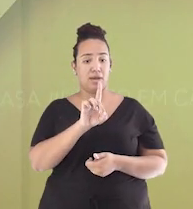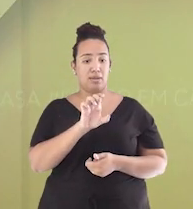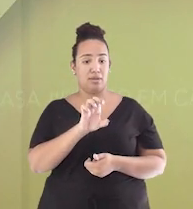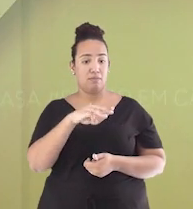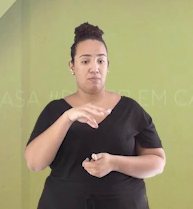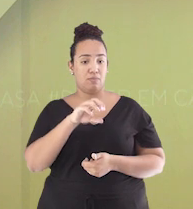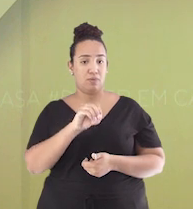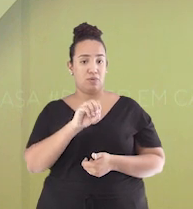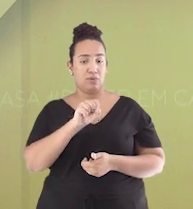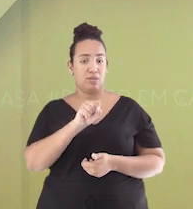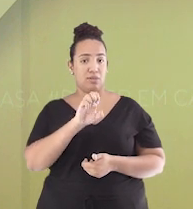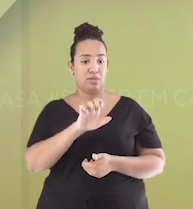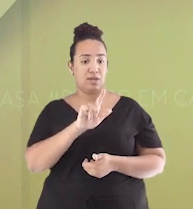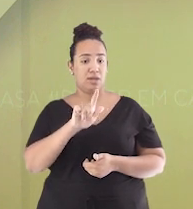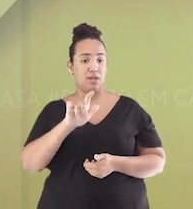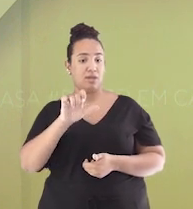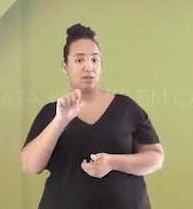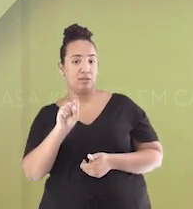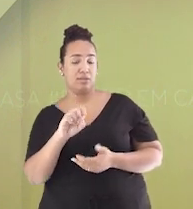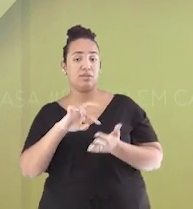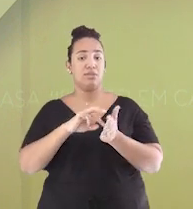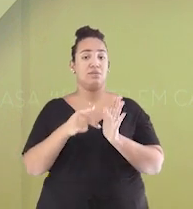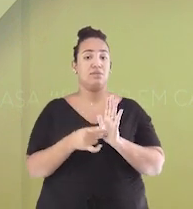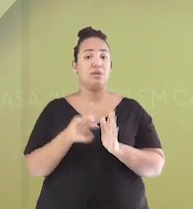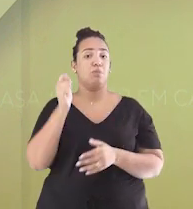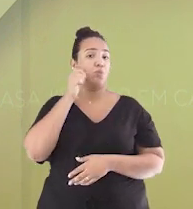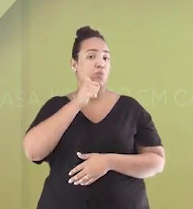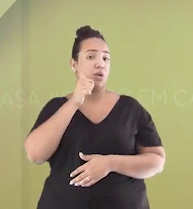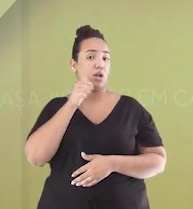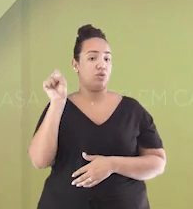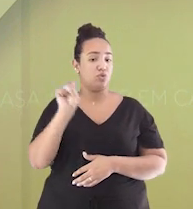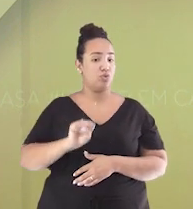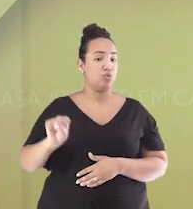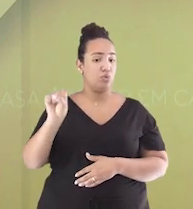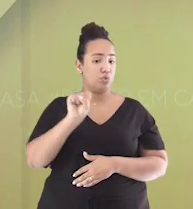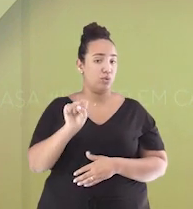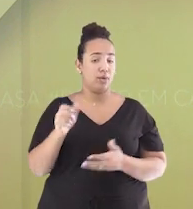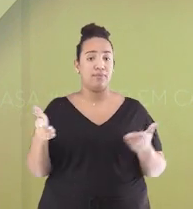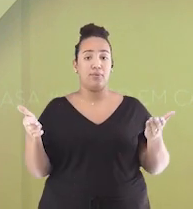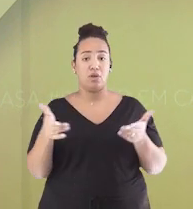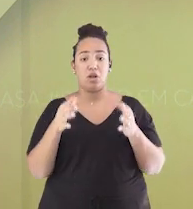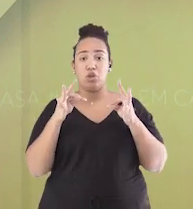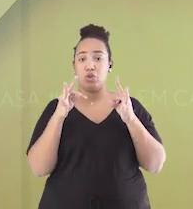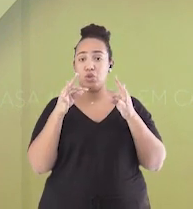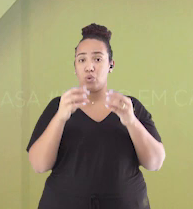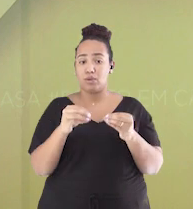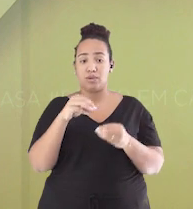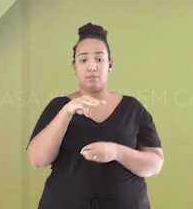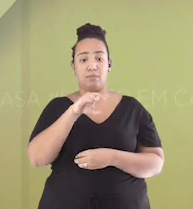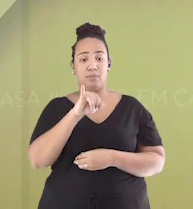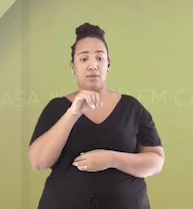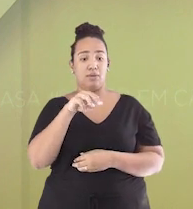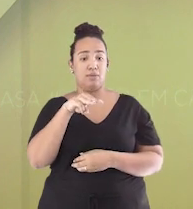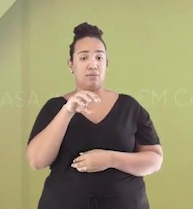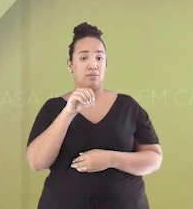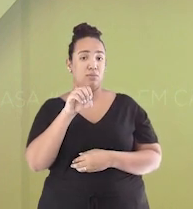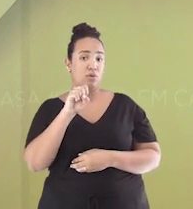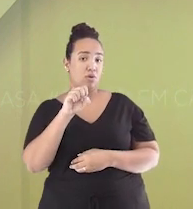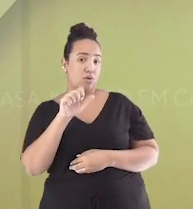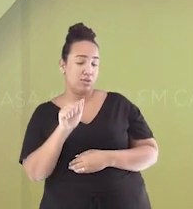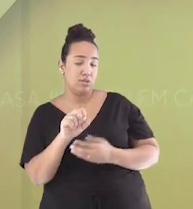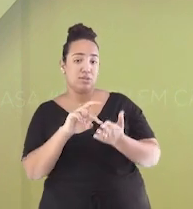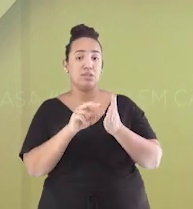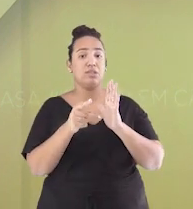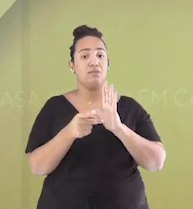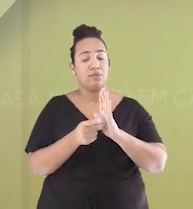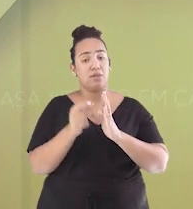Mademoiselle significam moças solteiras. Já todas mimosas e muito prendadas significa carinhosas e com